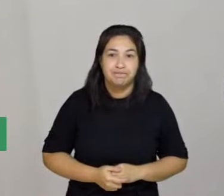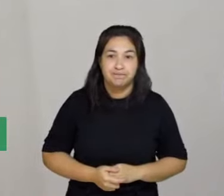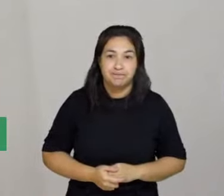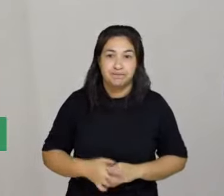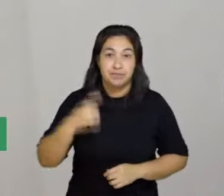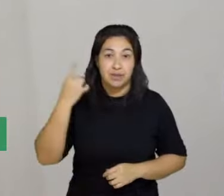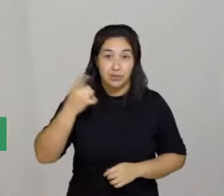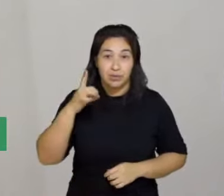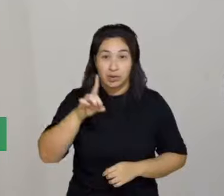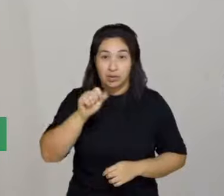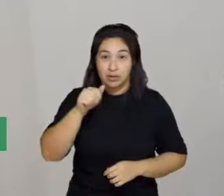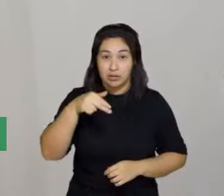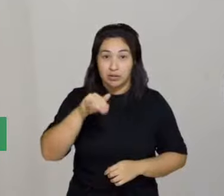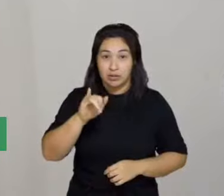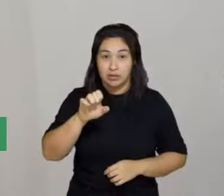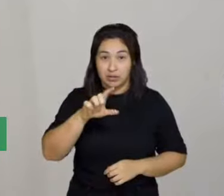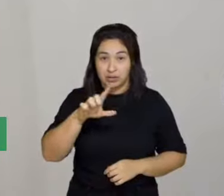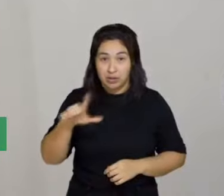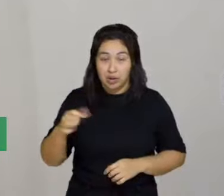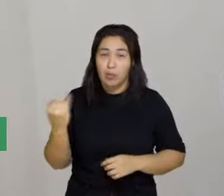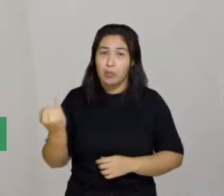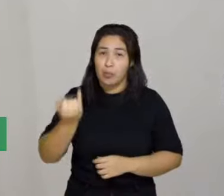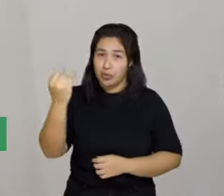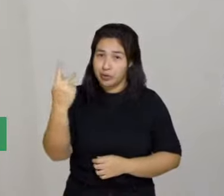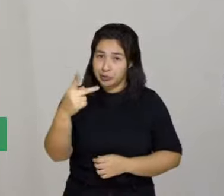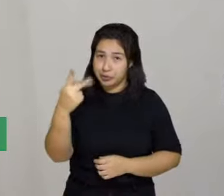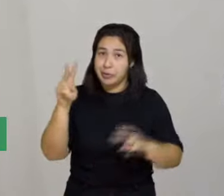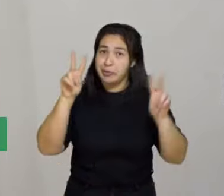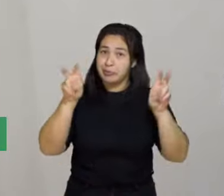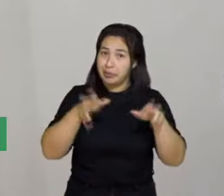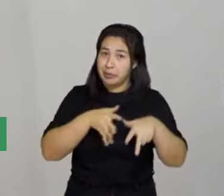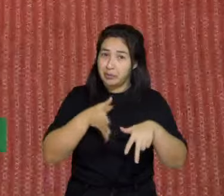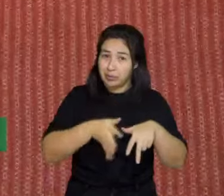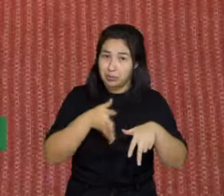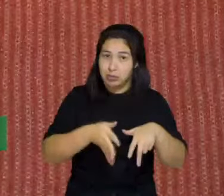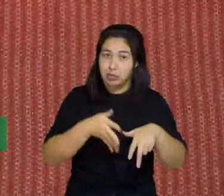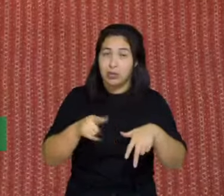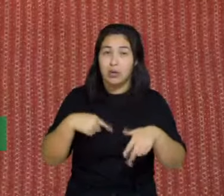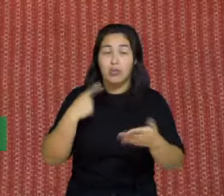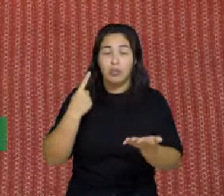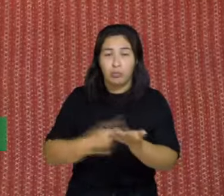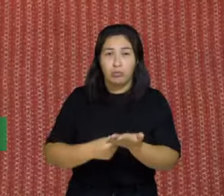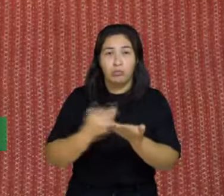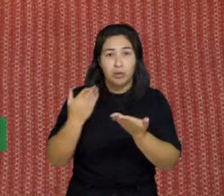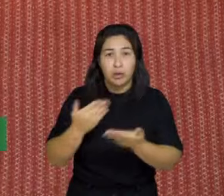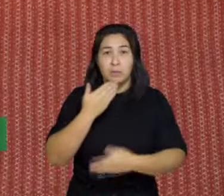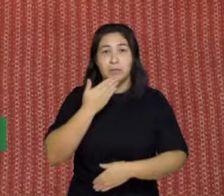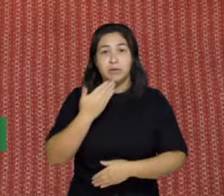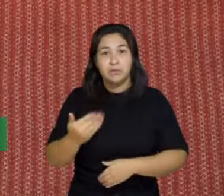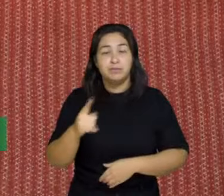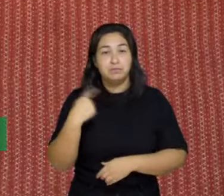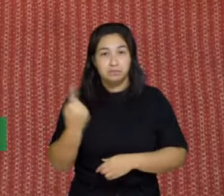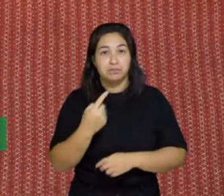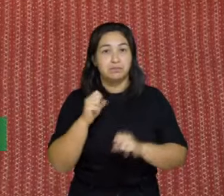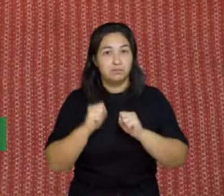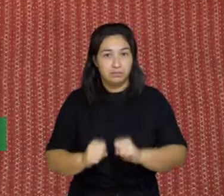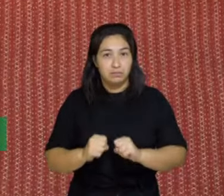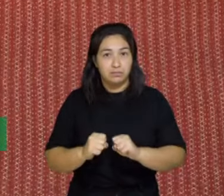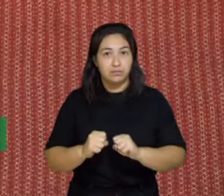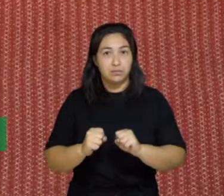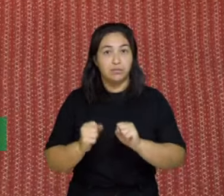Daniel, importante a sua colocação, e colaborar também com o seu pedido, onde nós podemos estar juntos, indo